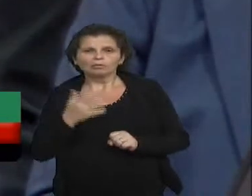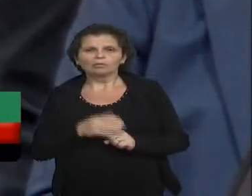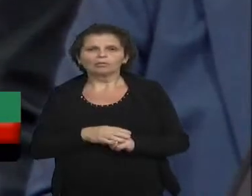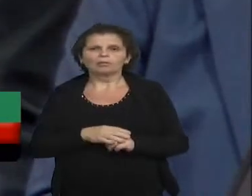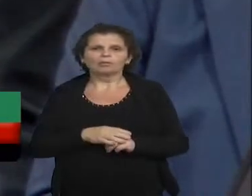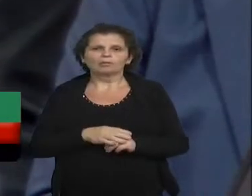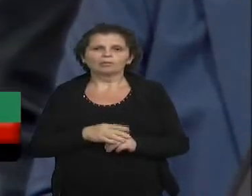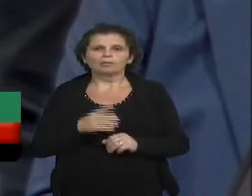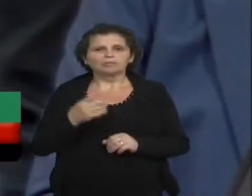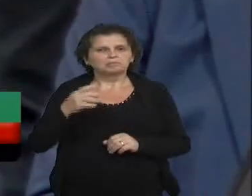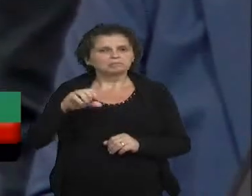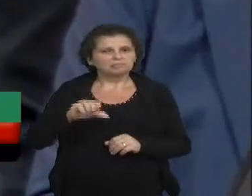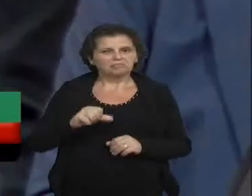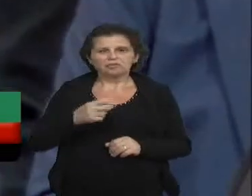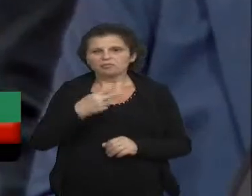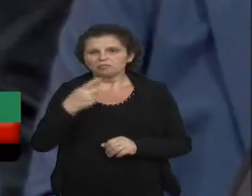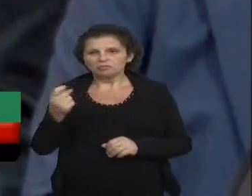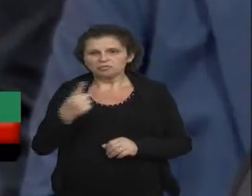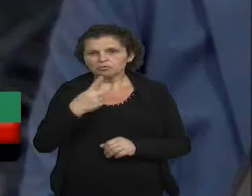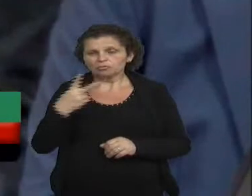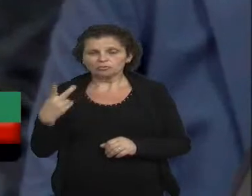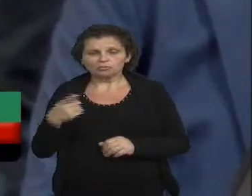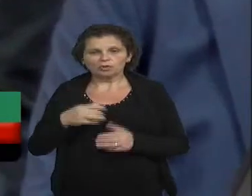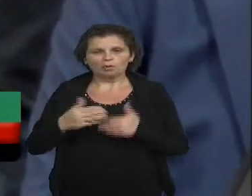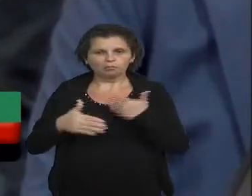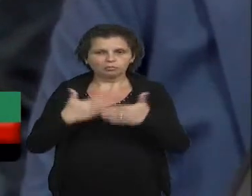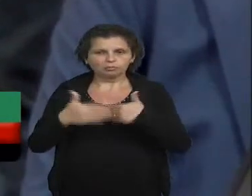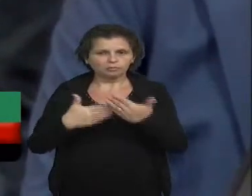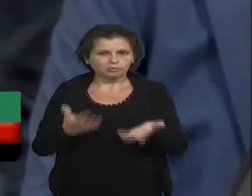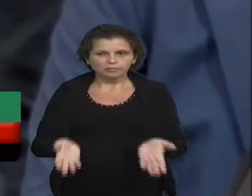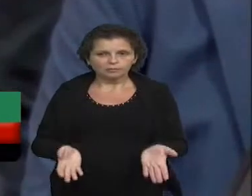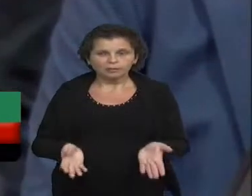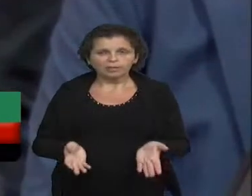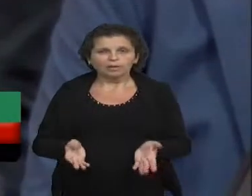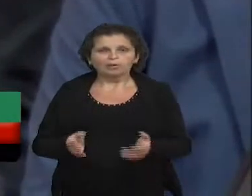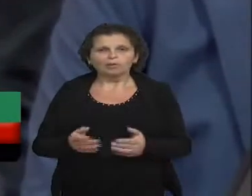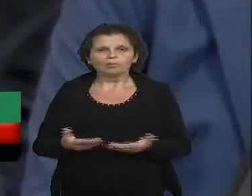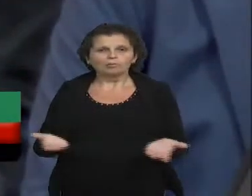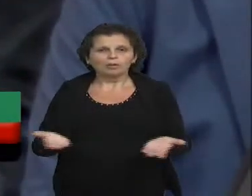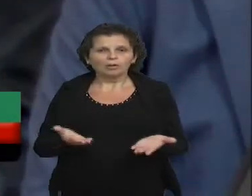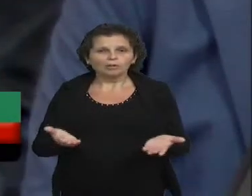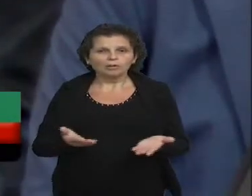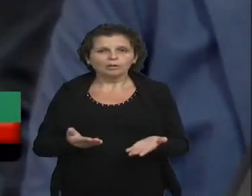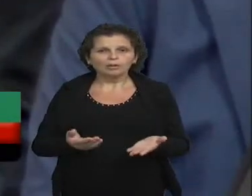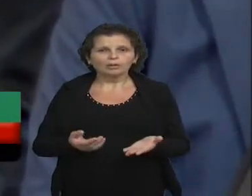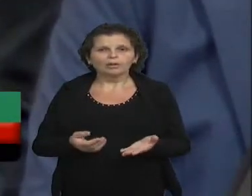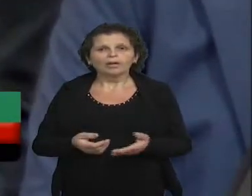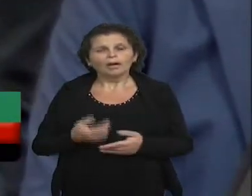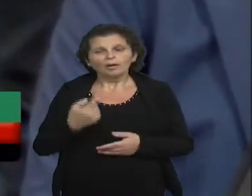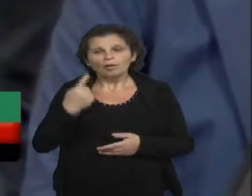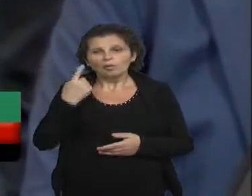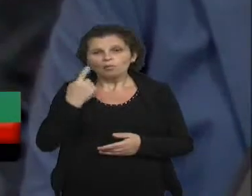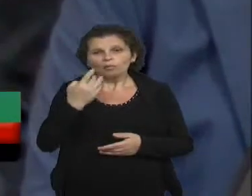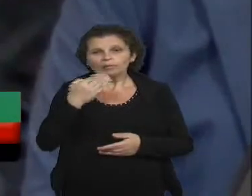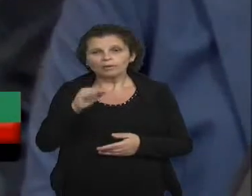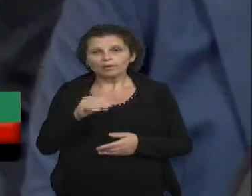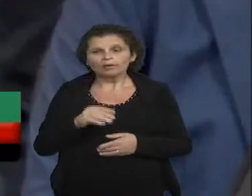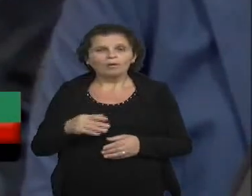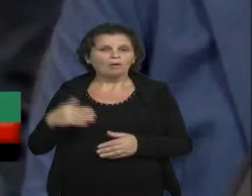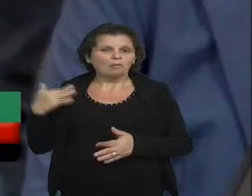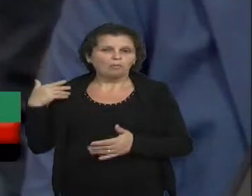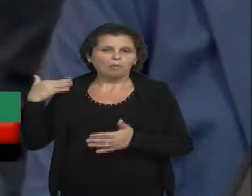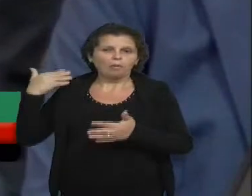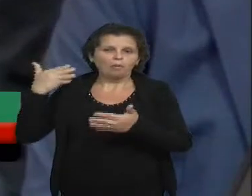às 19, 20, 21 horas acontecendo aqui, como estamos agora aqui, 13h30, não fizemos intervalo